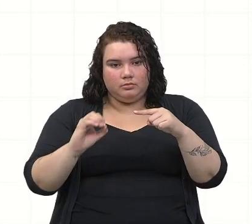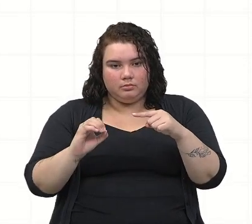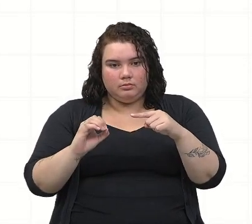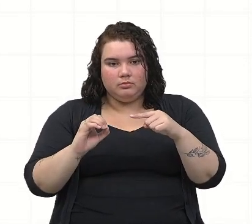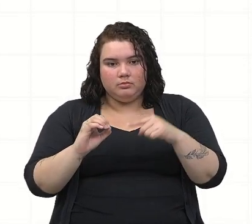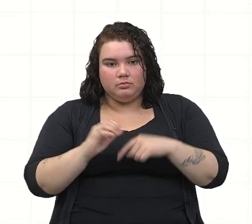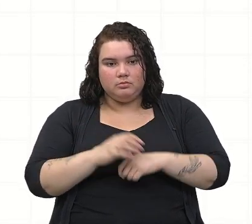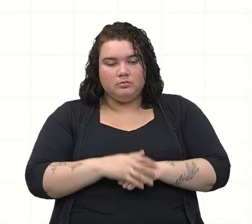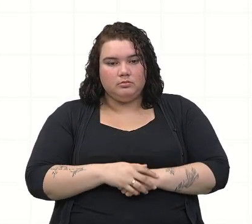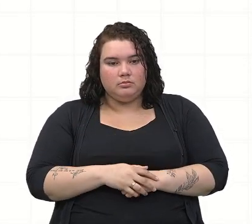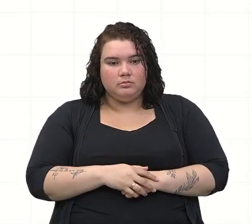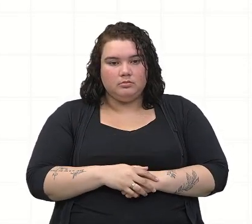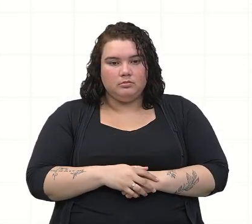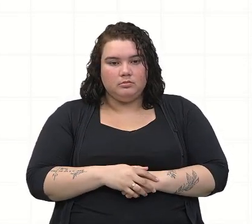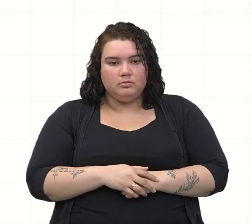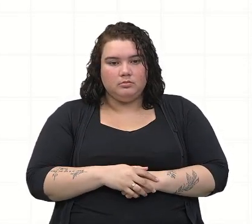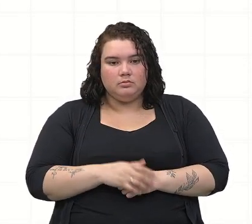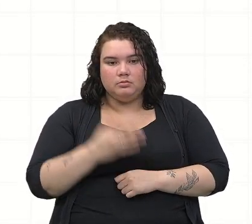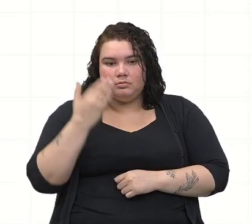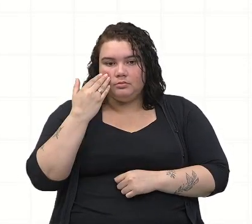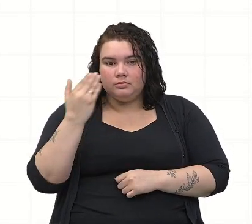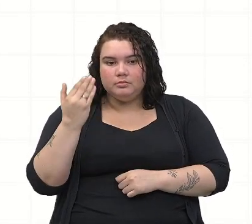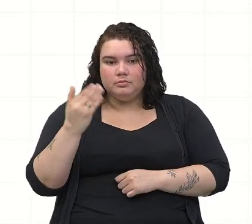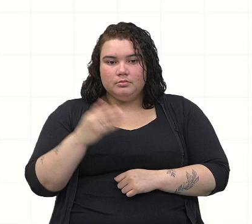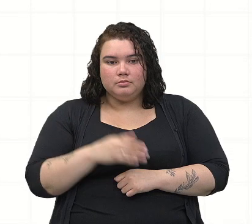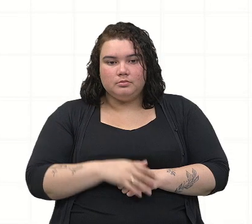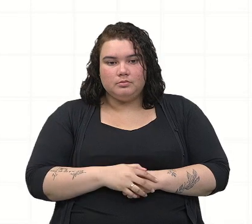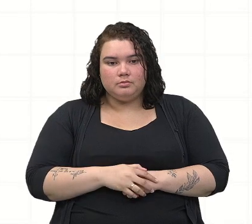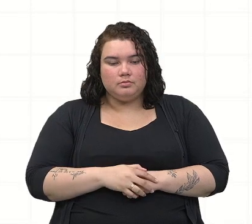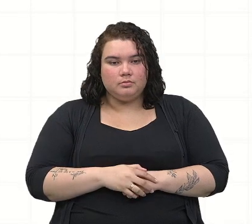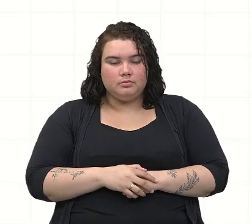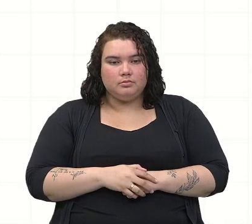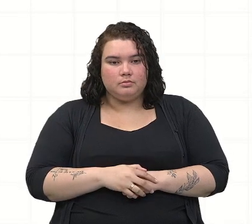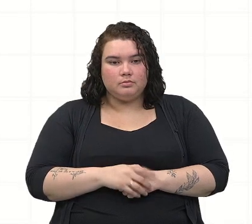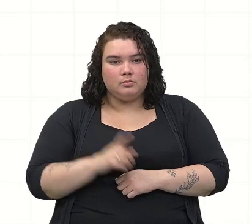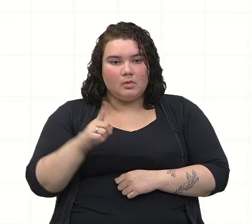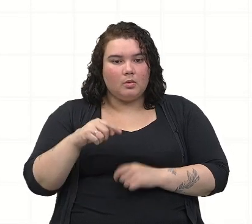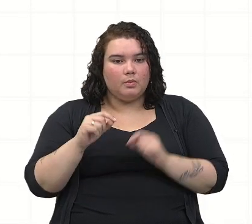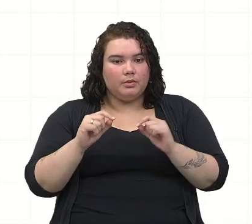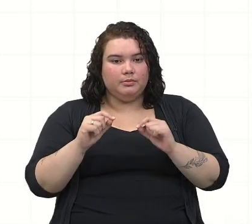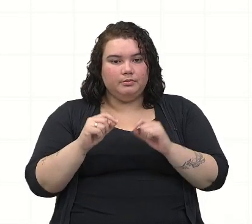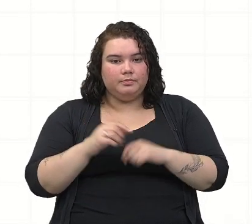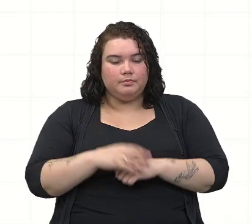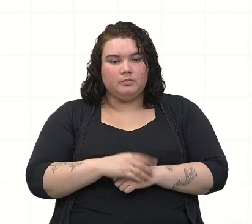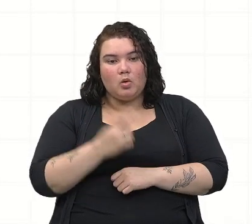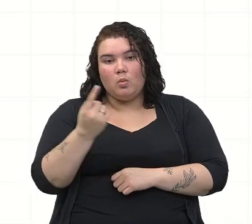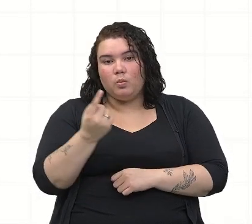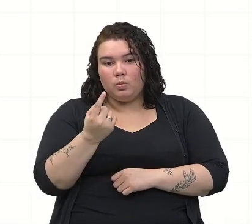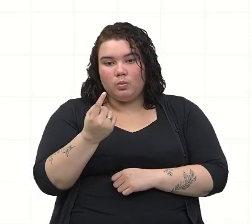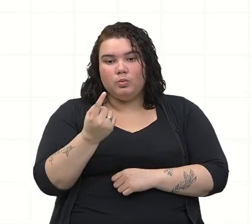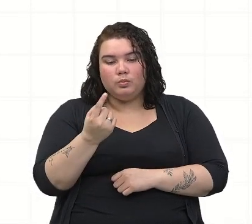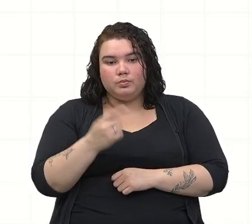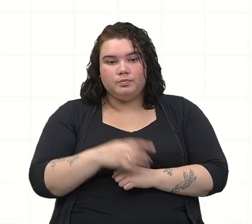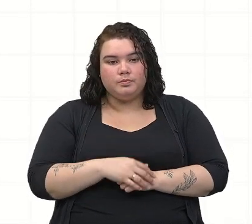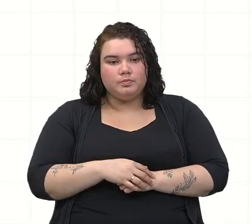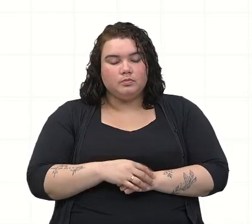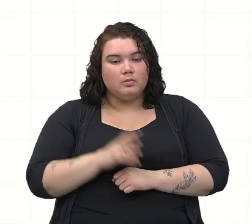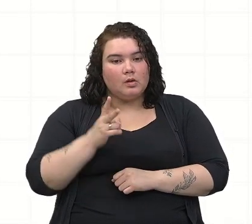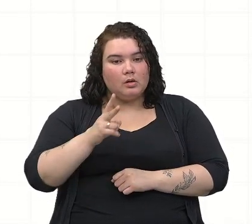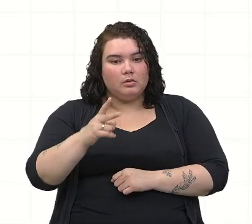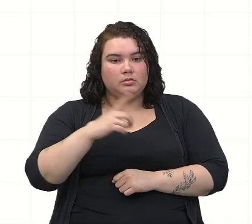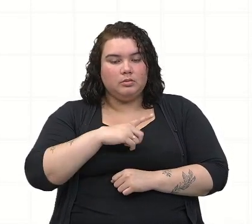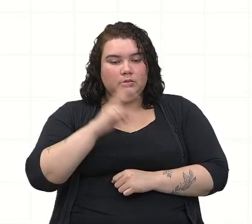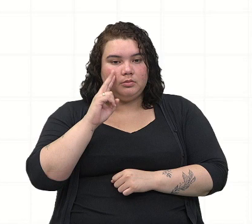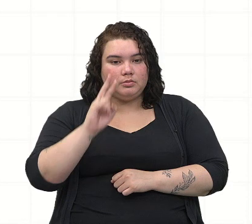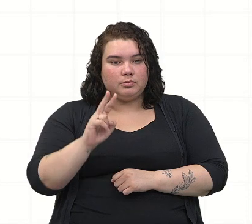100 por 100, que é igual a 1. Sempre quando você